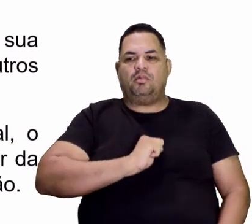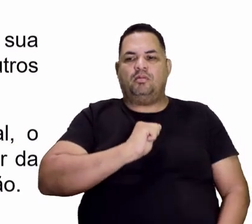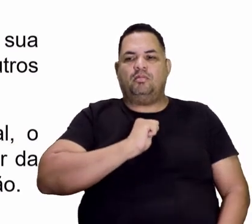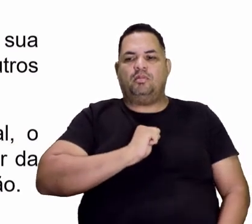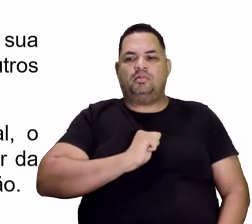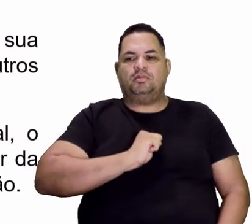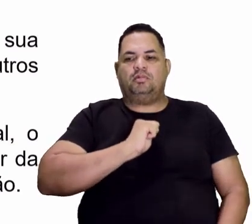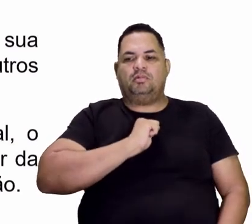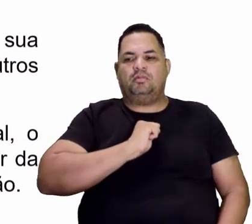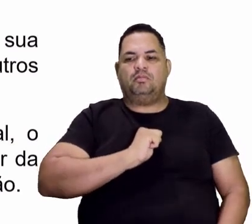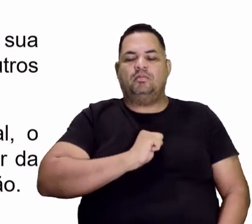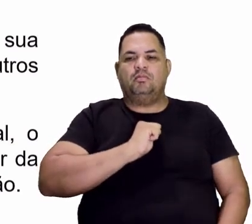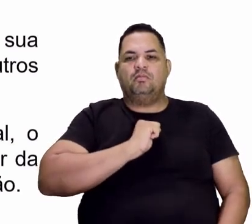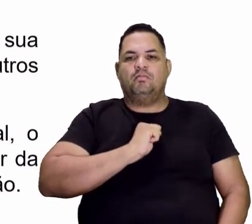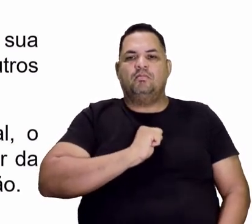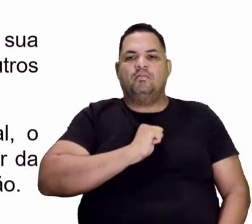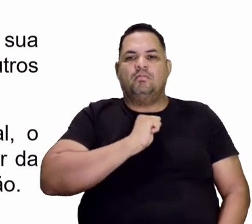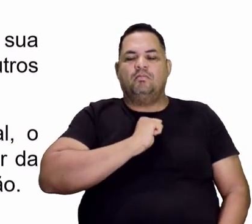né?